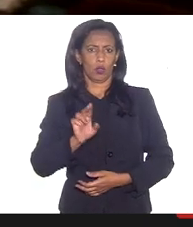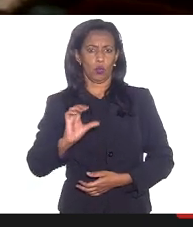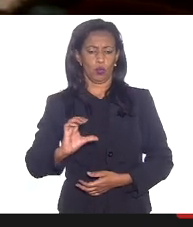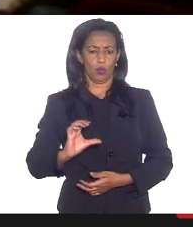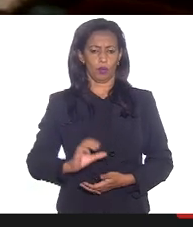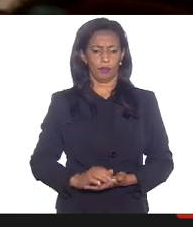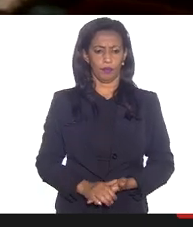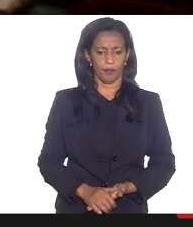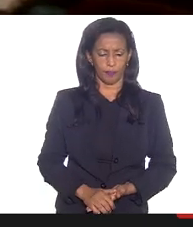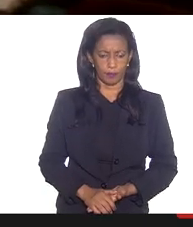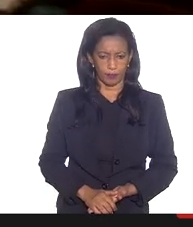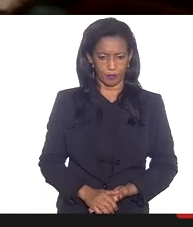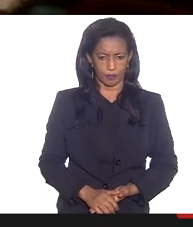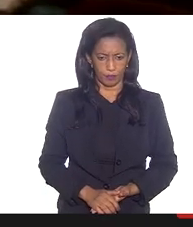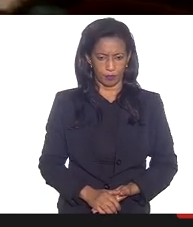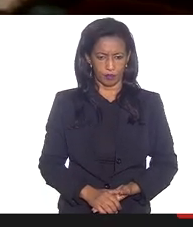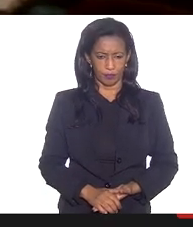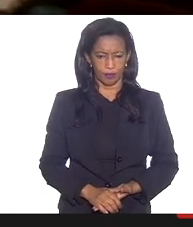professora.